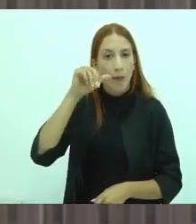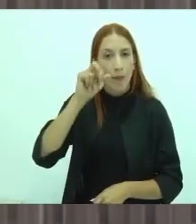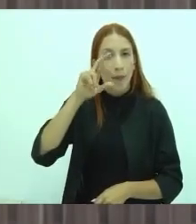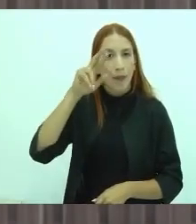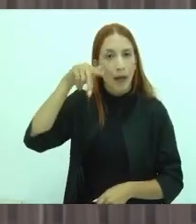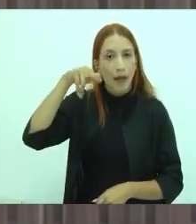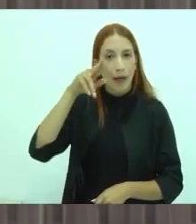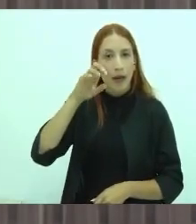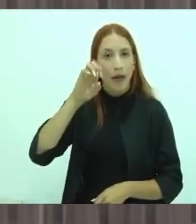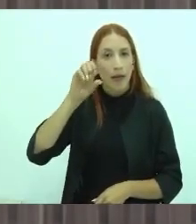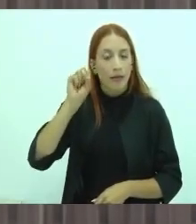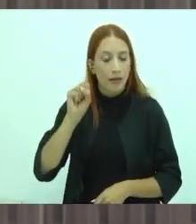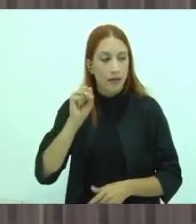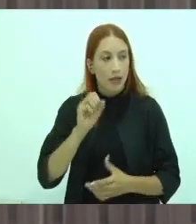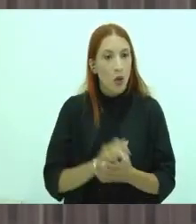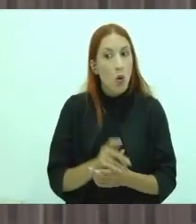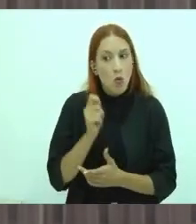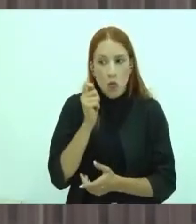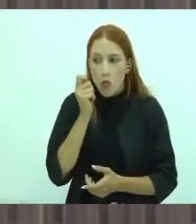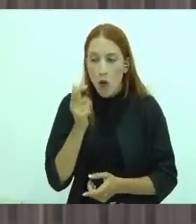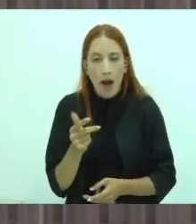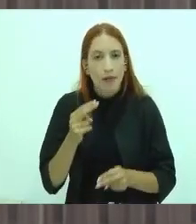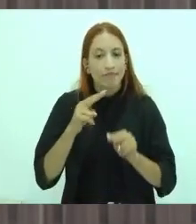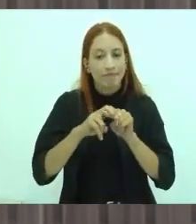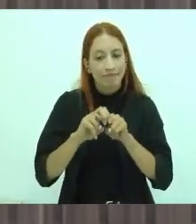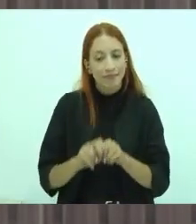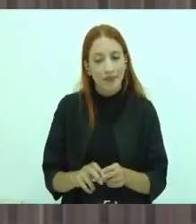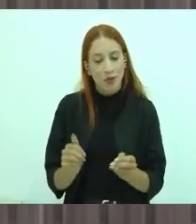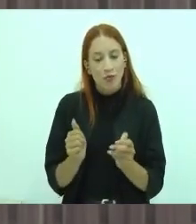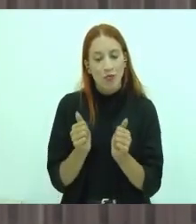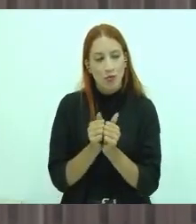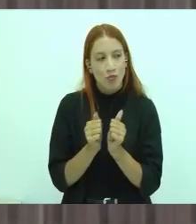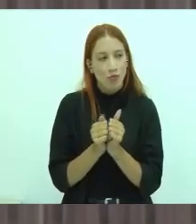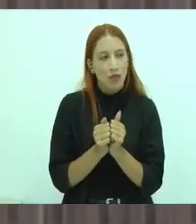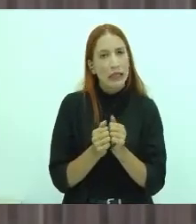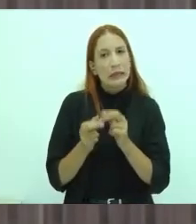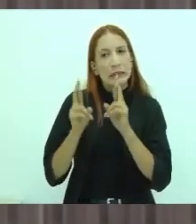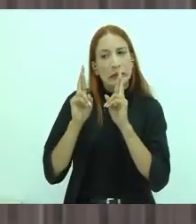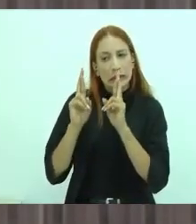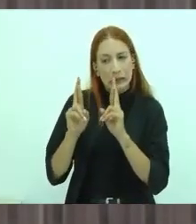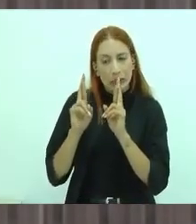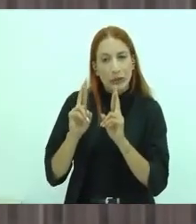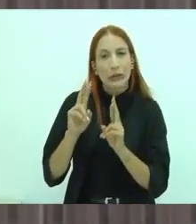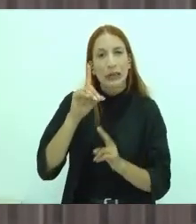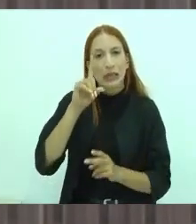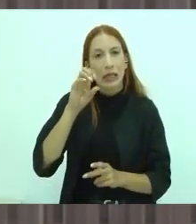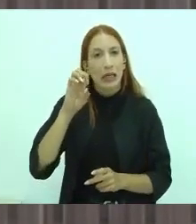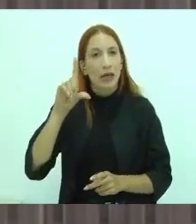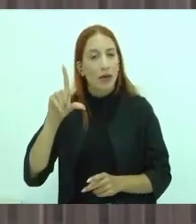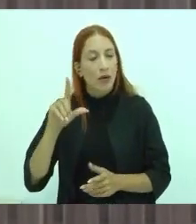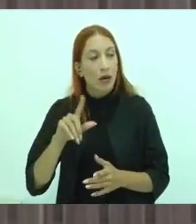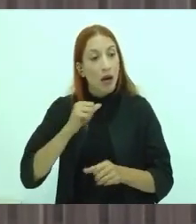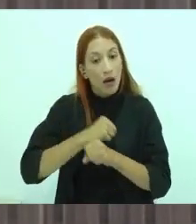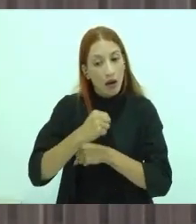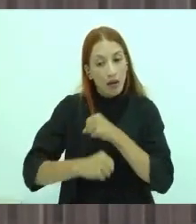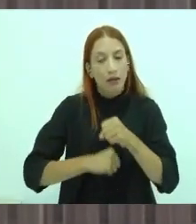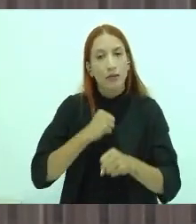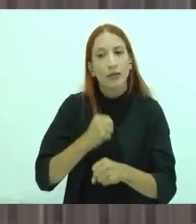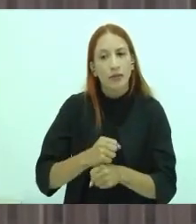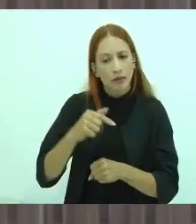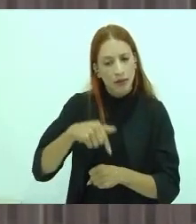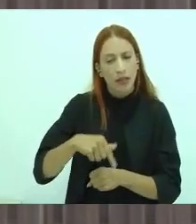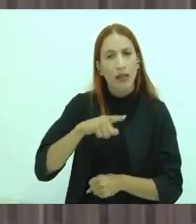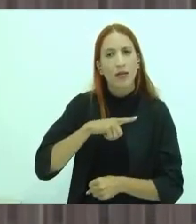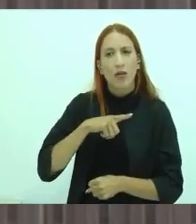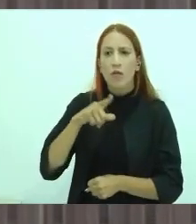vereador qua estava aqui sentado nessa cadeira junto e torço por você del que que o ano que vem você esteja nessa casa